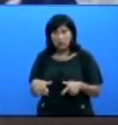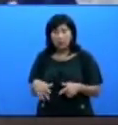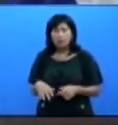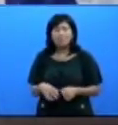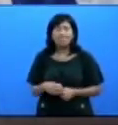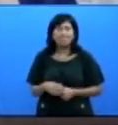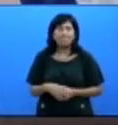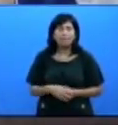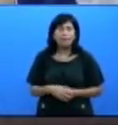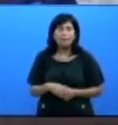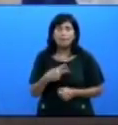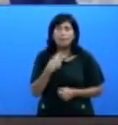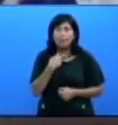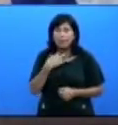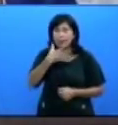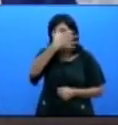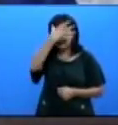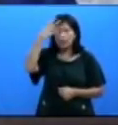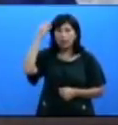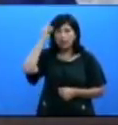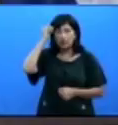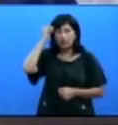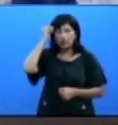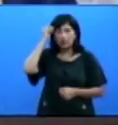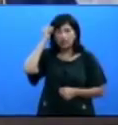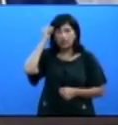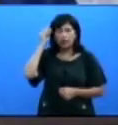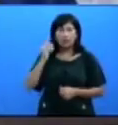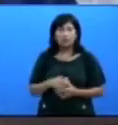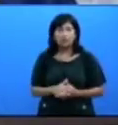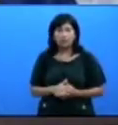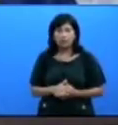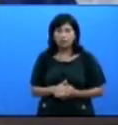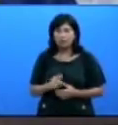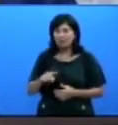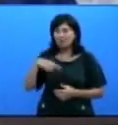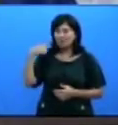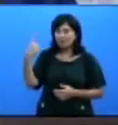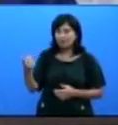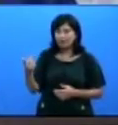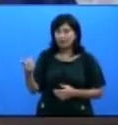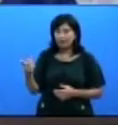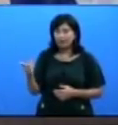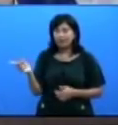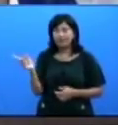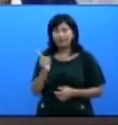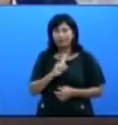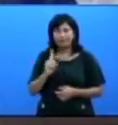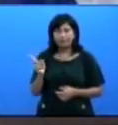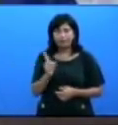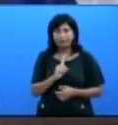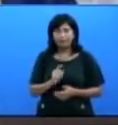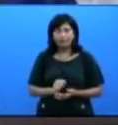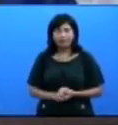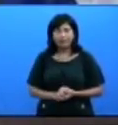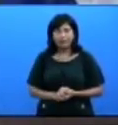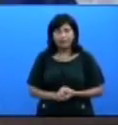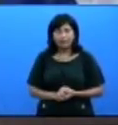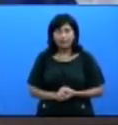esqueça de que nós não podemos mais deixar para depois a correção